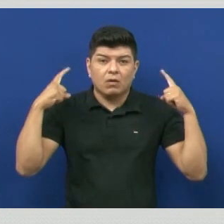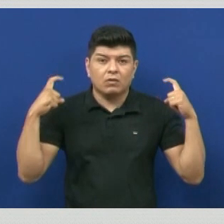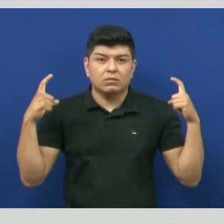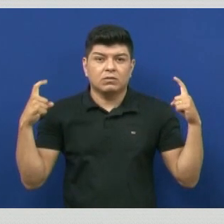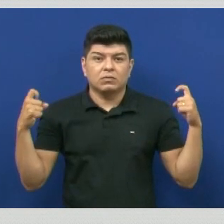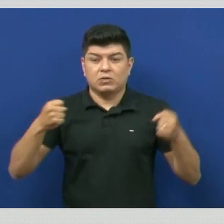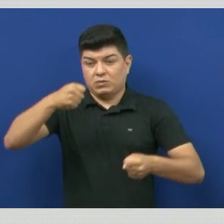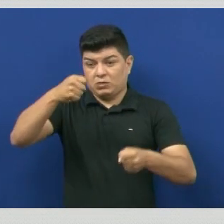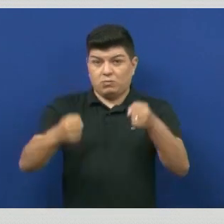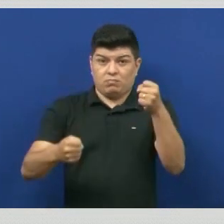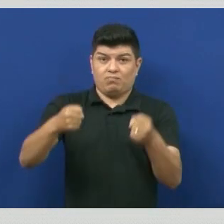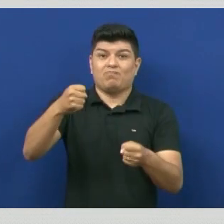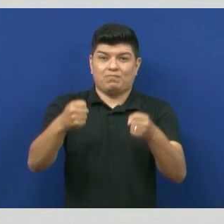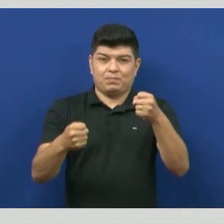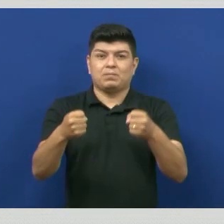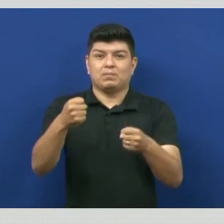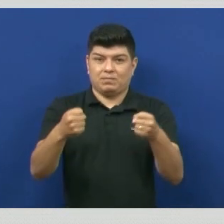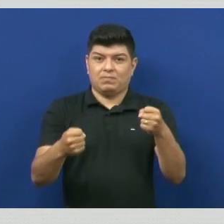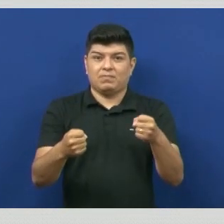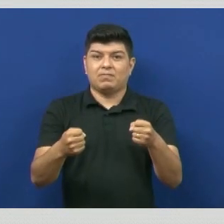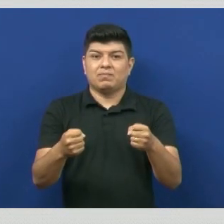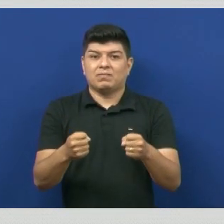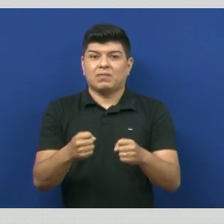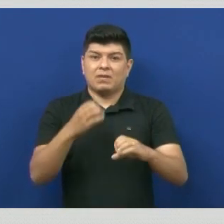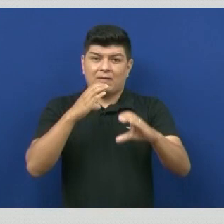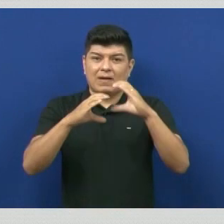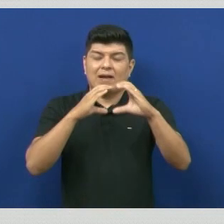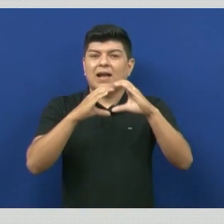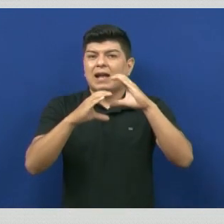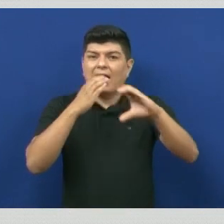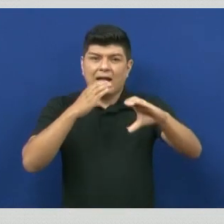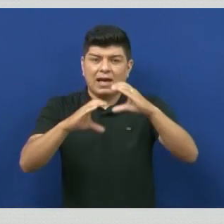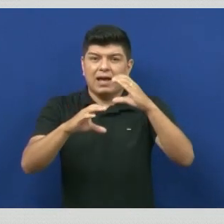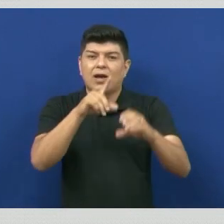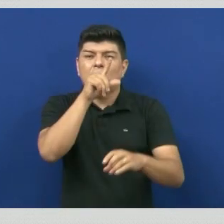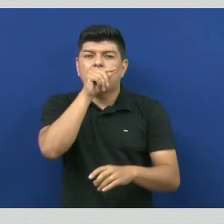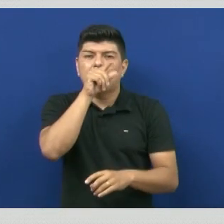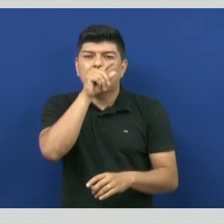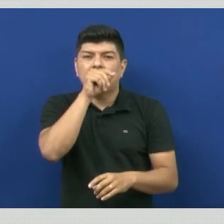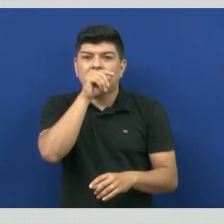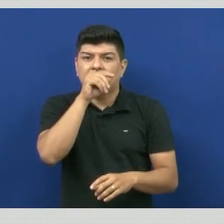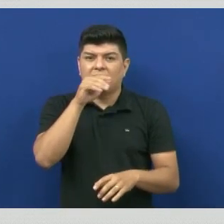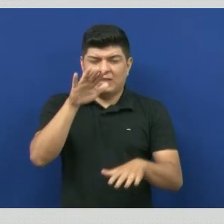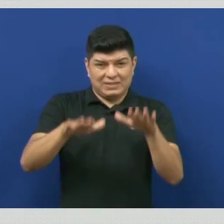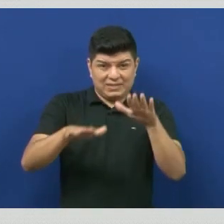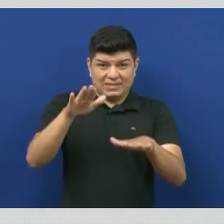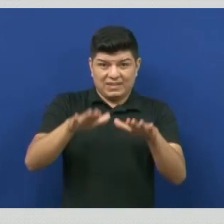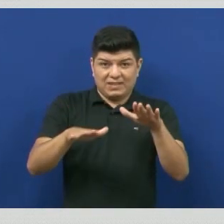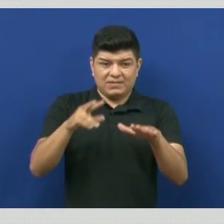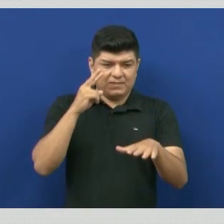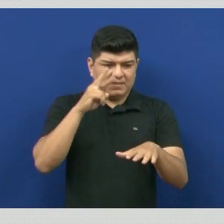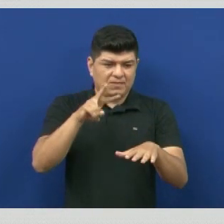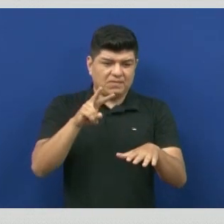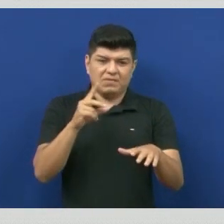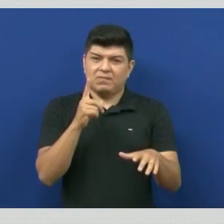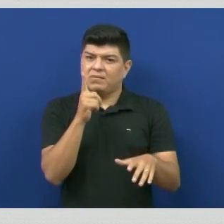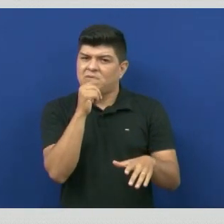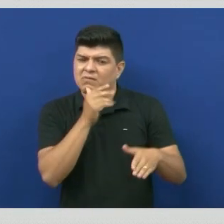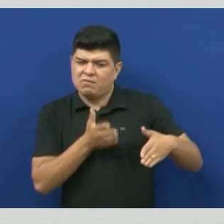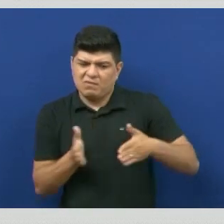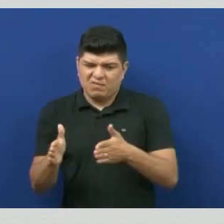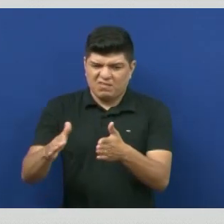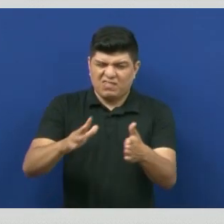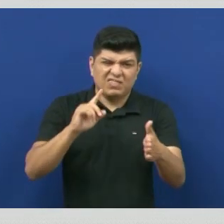os automóveis produzem, cantos de pássaros. Muitas vezes você passa por um lugar, vê um rio contaminado,